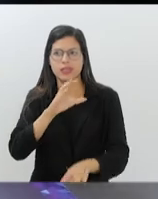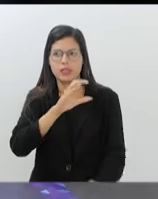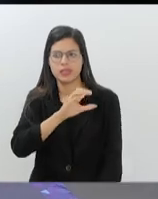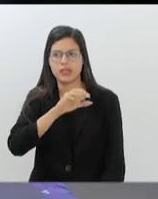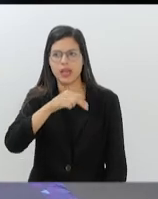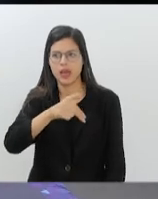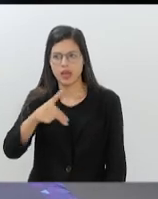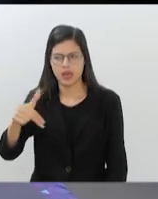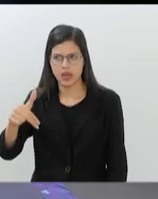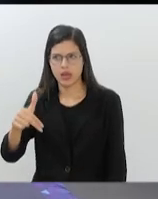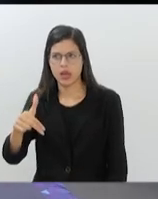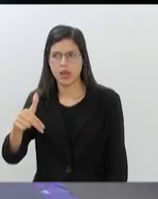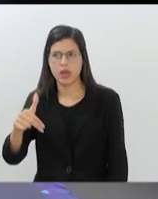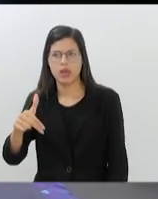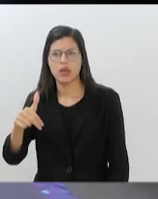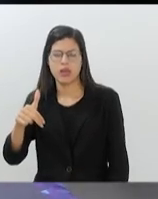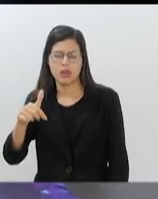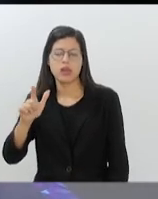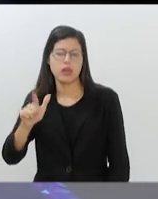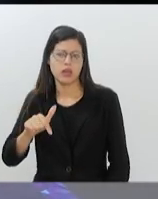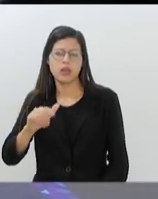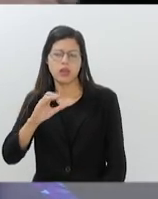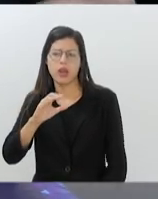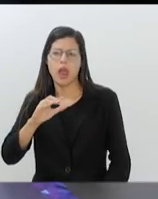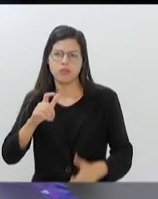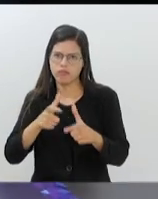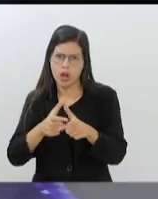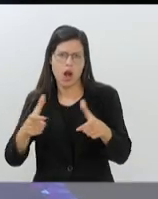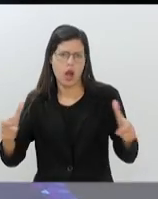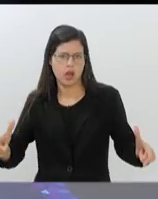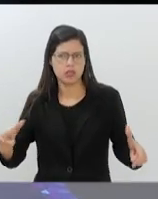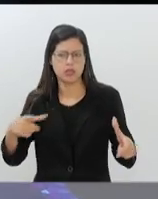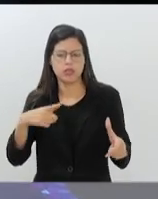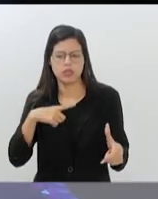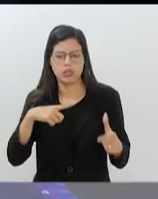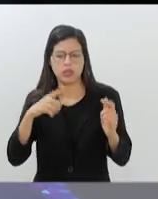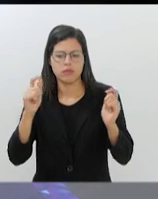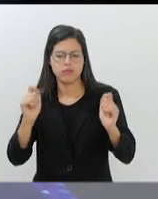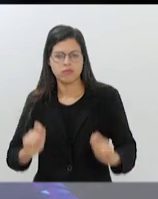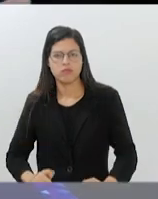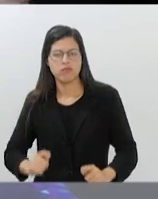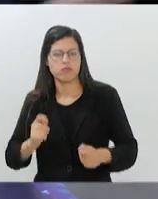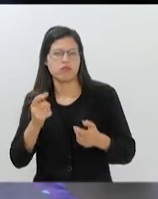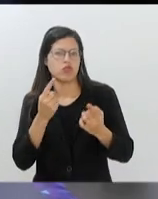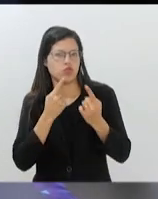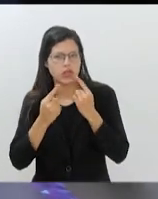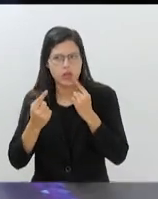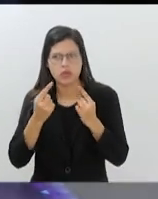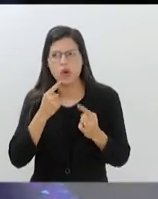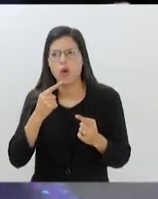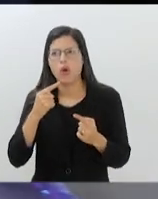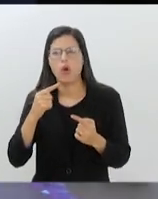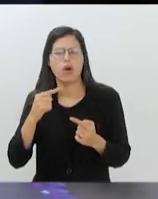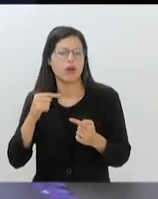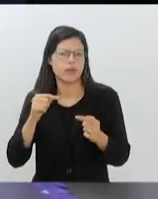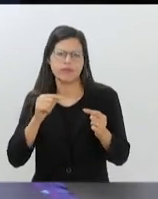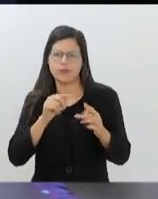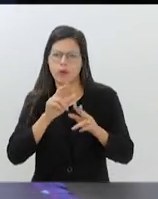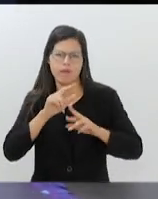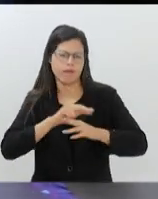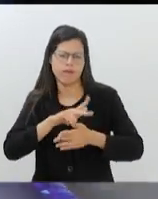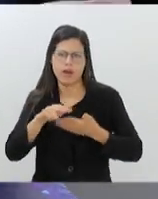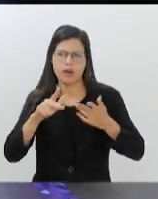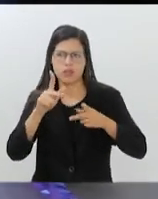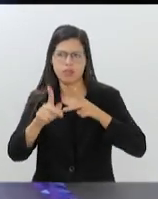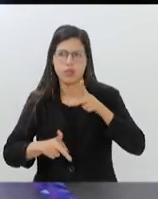e emissoras do país tem capilaridade dialoga com o público das classes a b ou seja a gente vive no